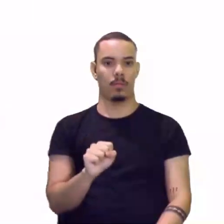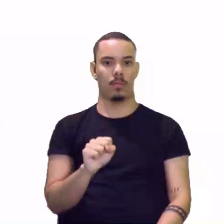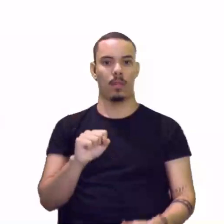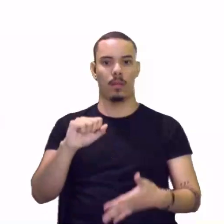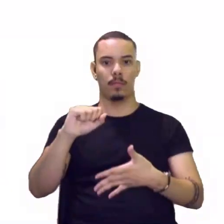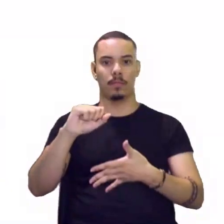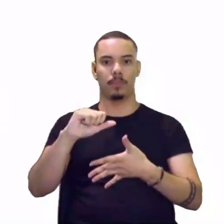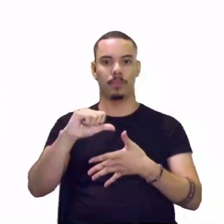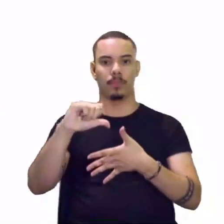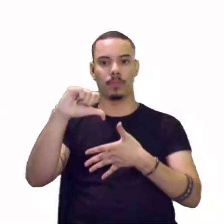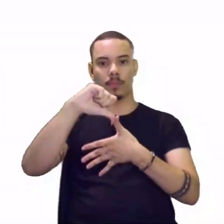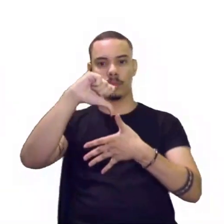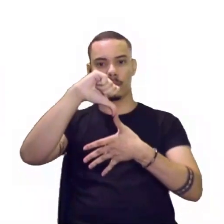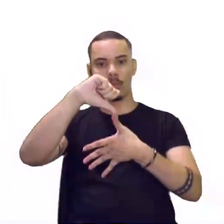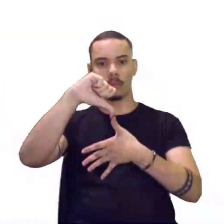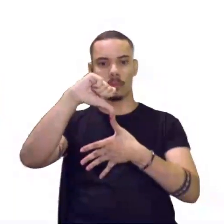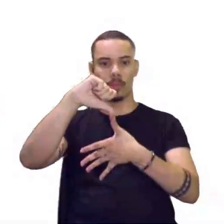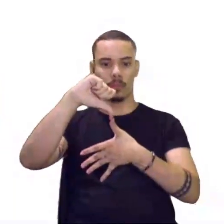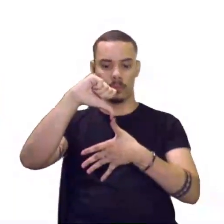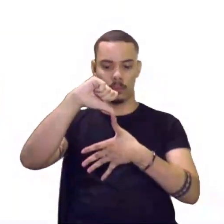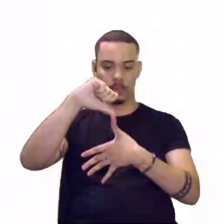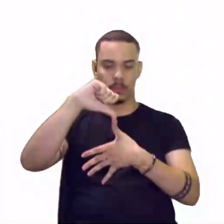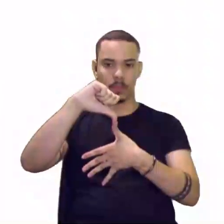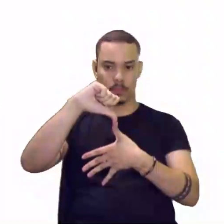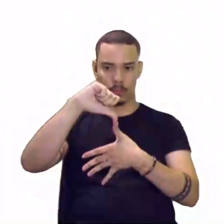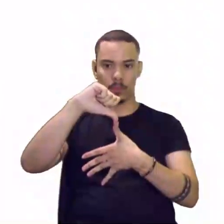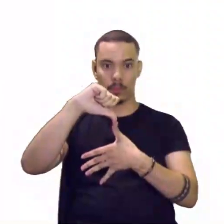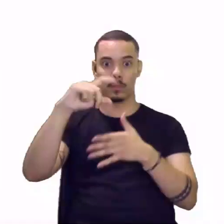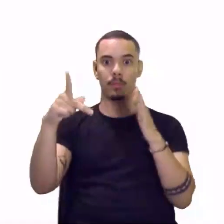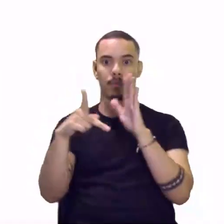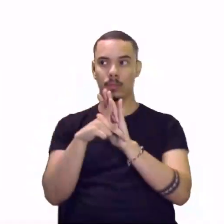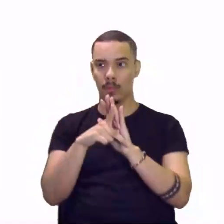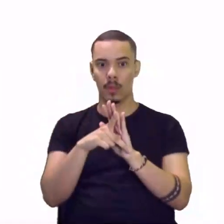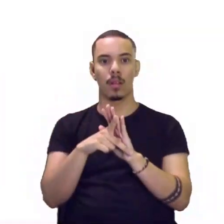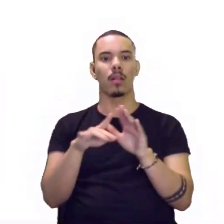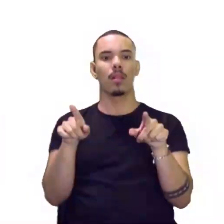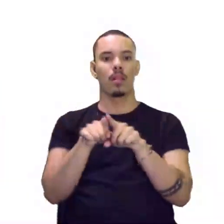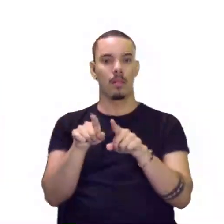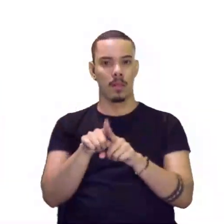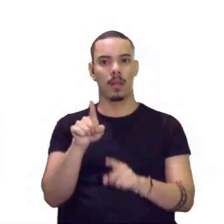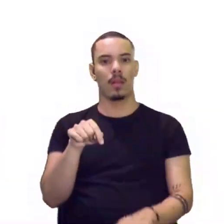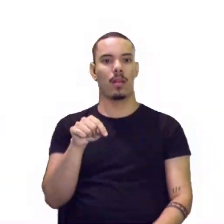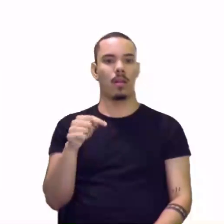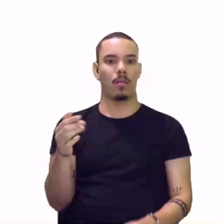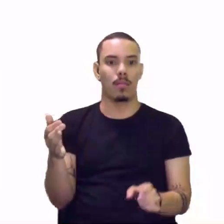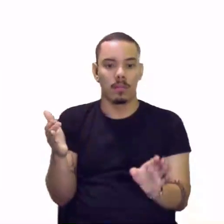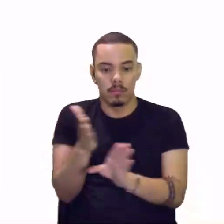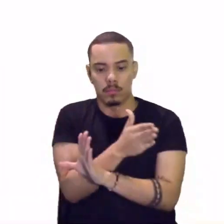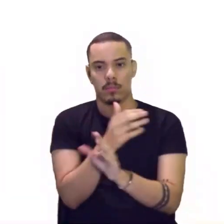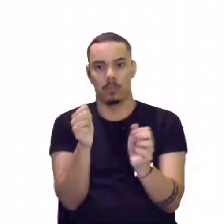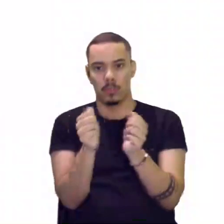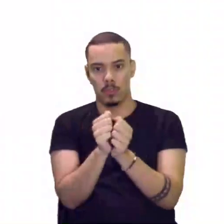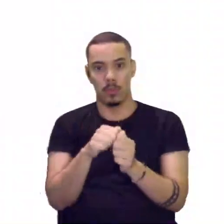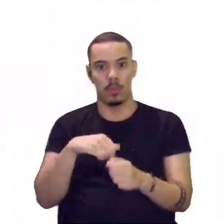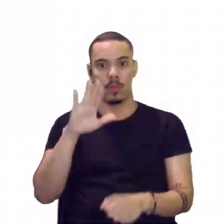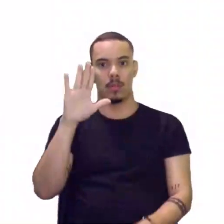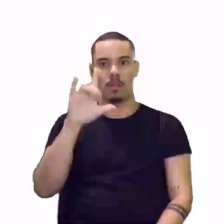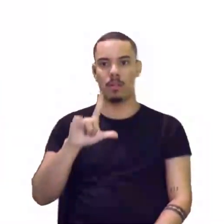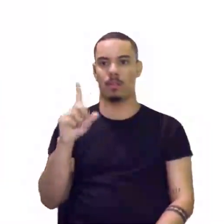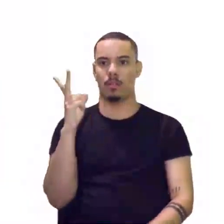Olha só, essa porção aqui são os países da área da cordilheira e o Brasil está mais nessa porção a leste,